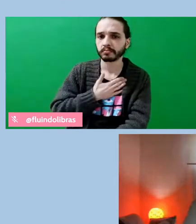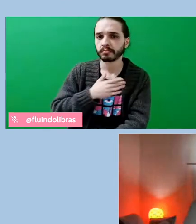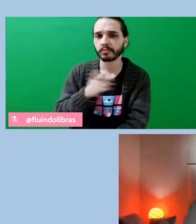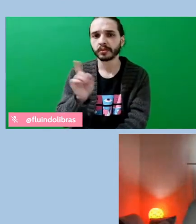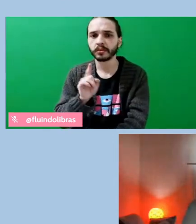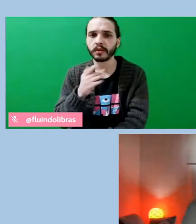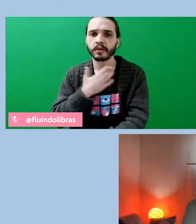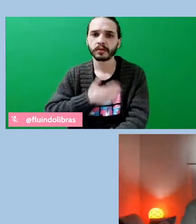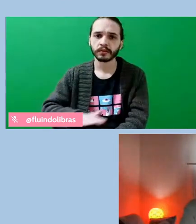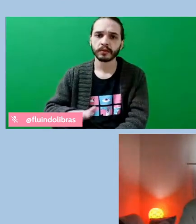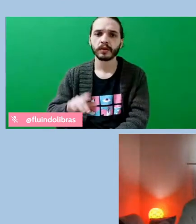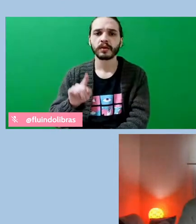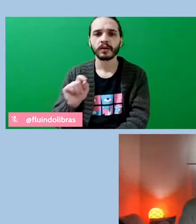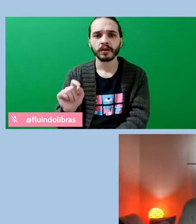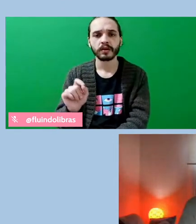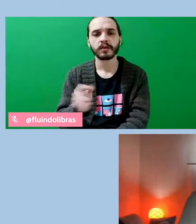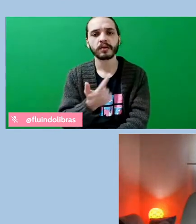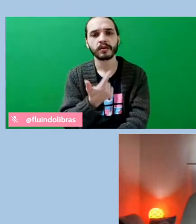outra configuração com